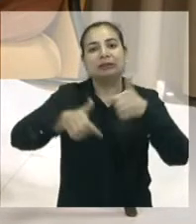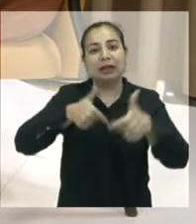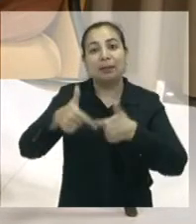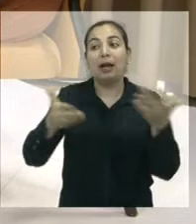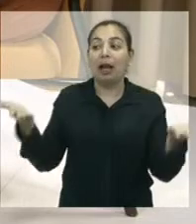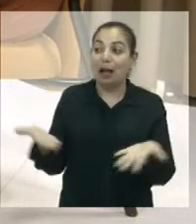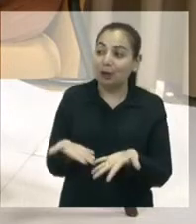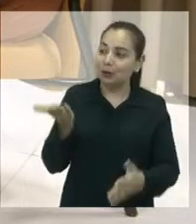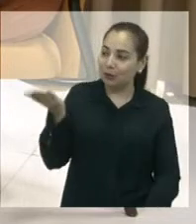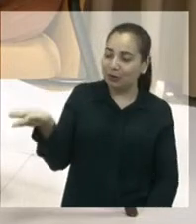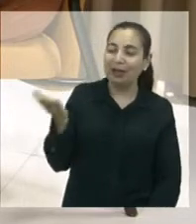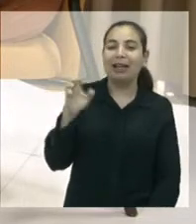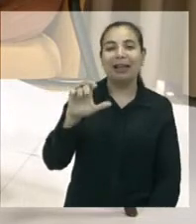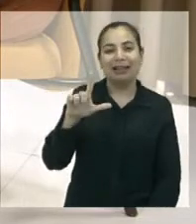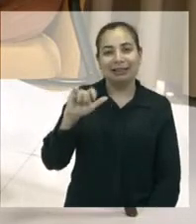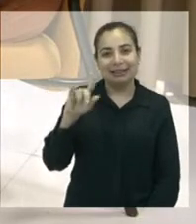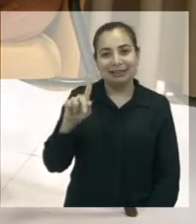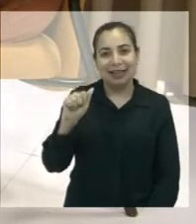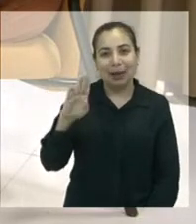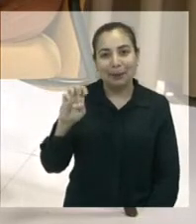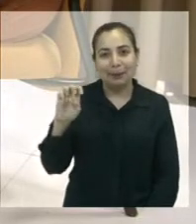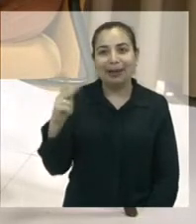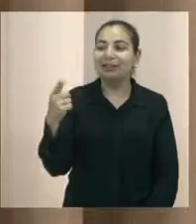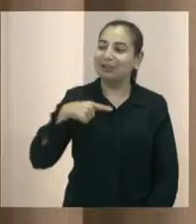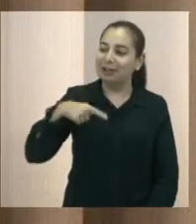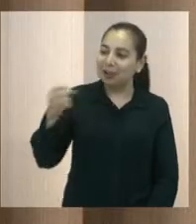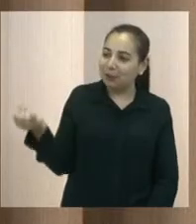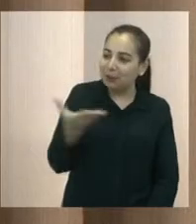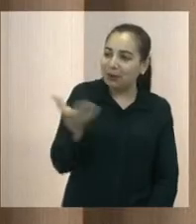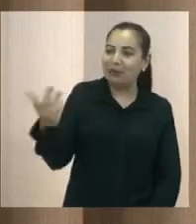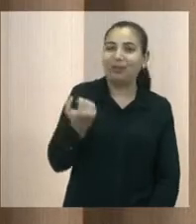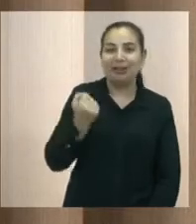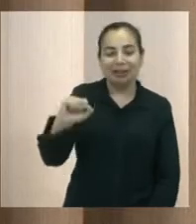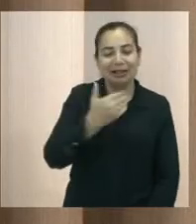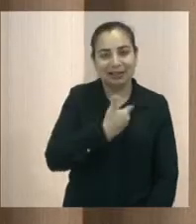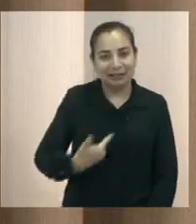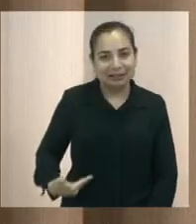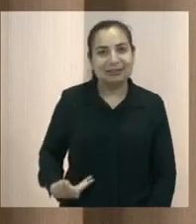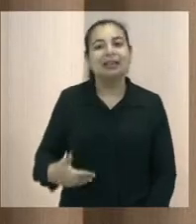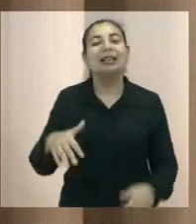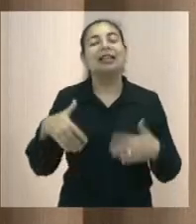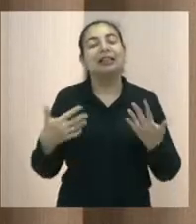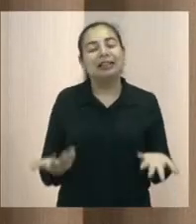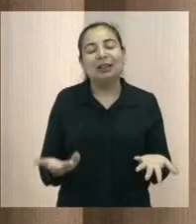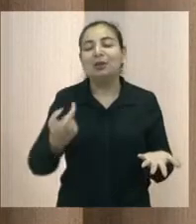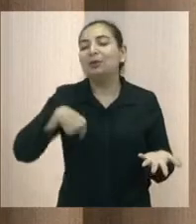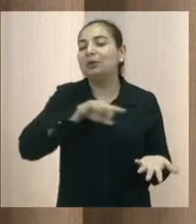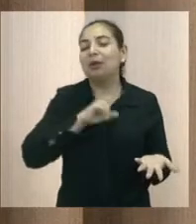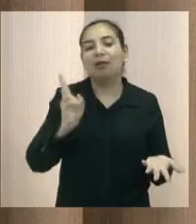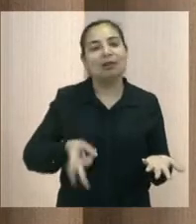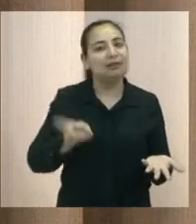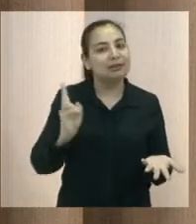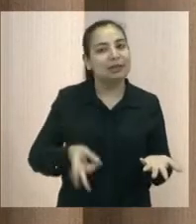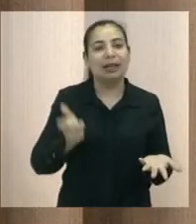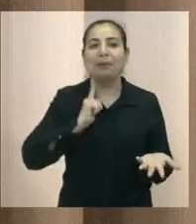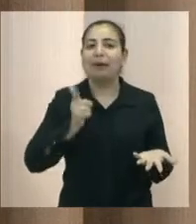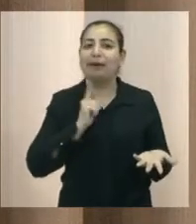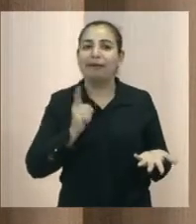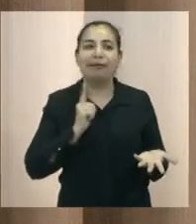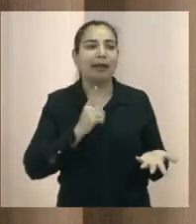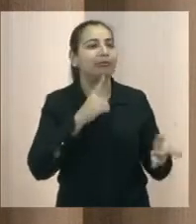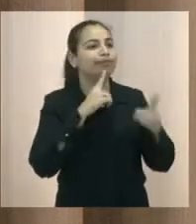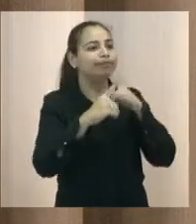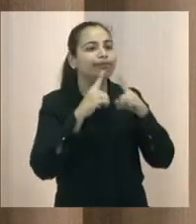como defensora geral, núcleo de meio ambiente, núcleo do consumidor, a gente está sempre dialogando com a Defensoria Pública,